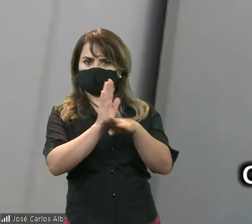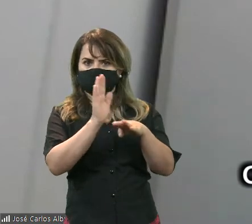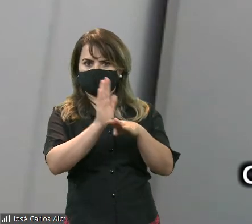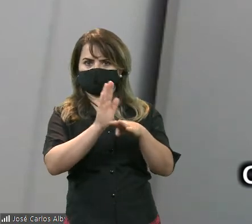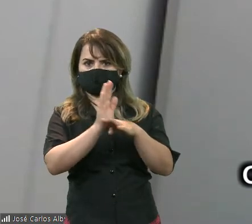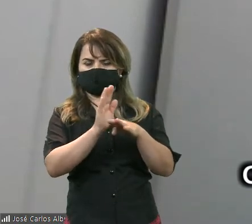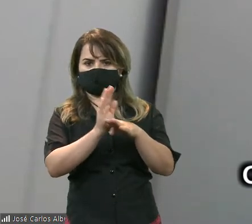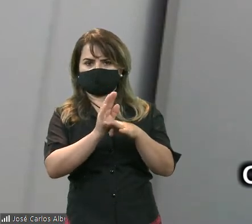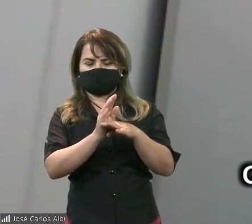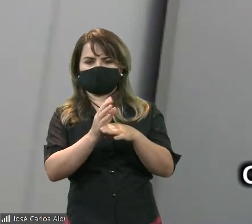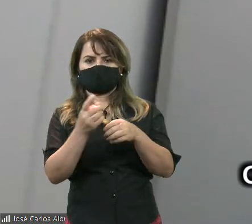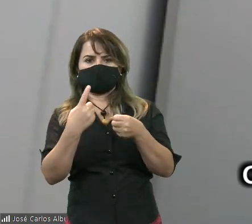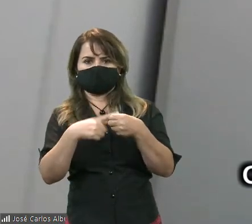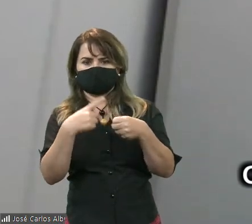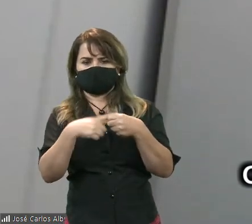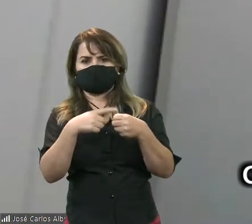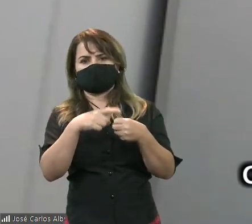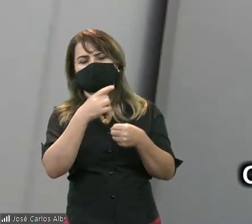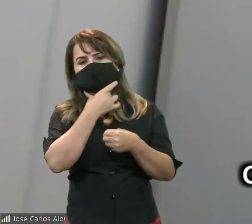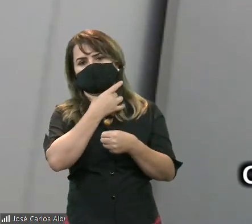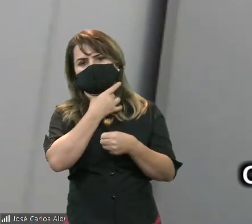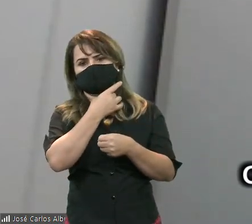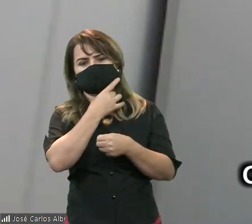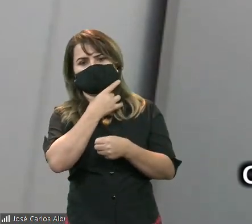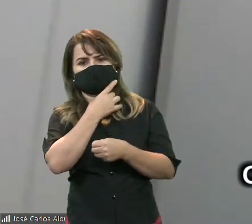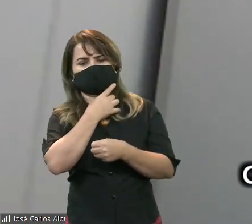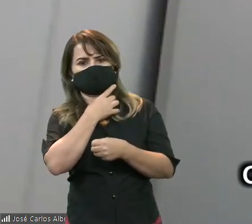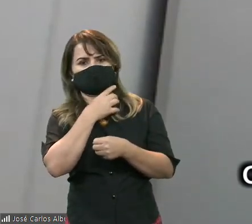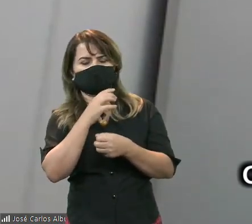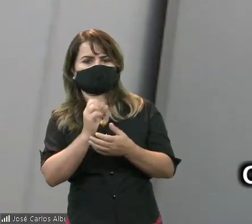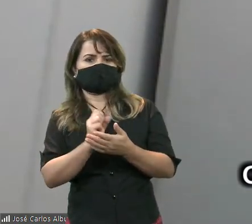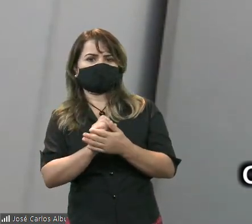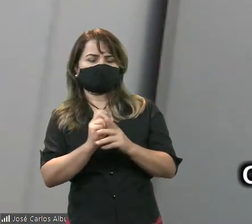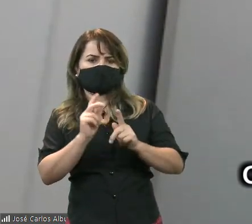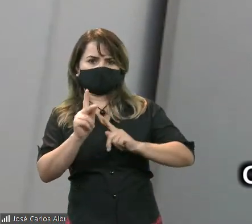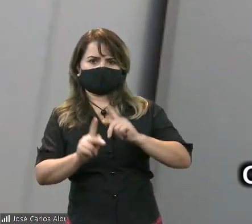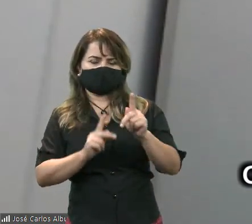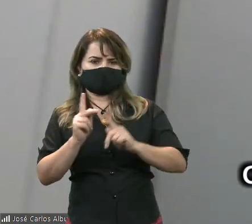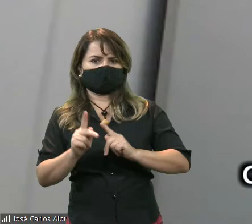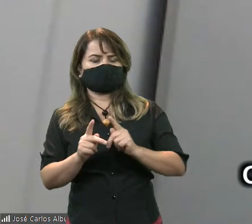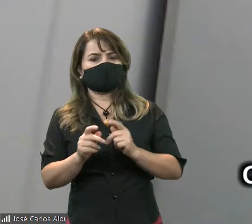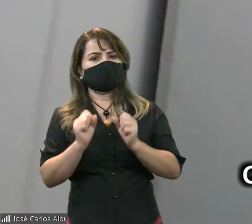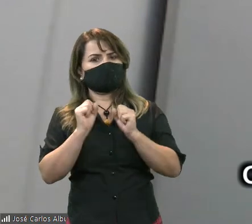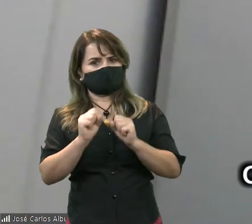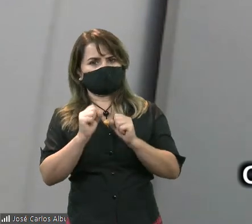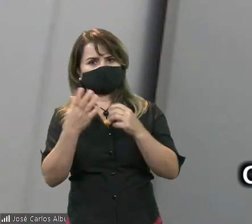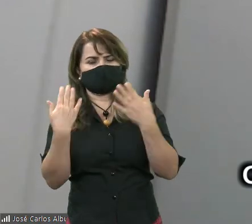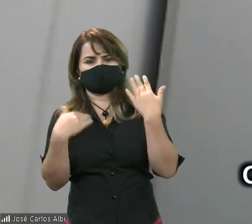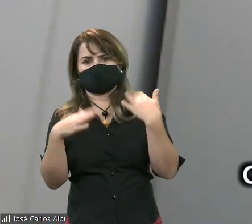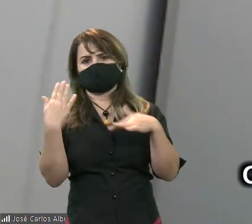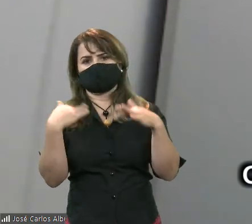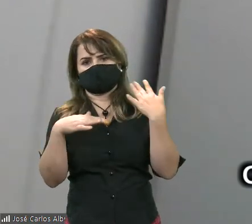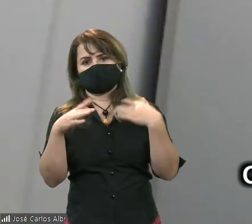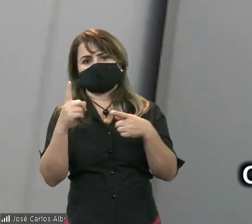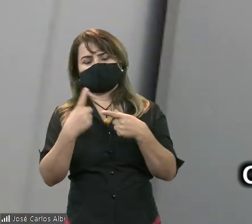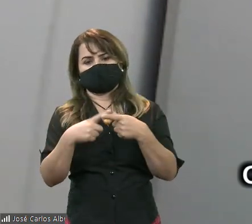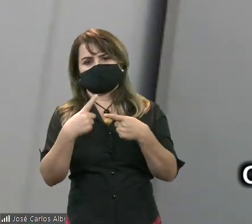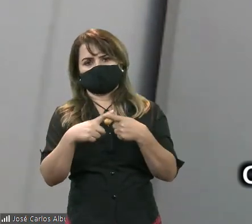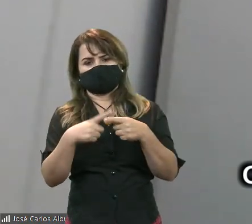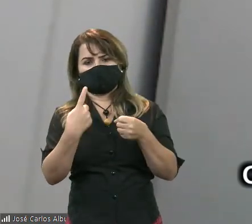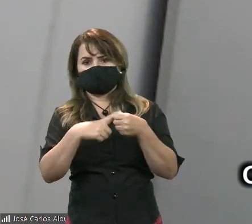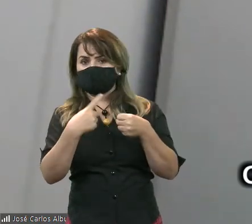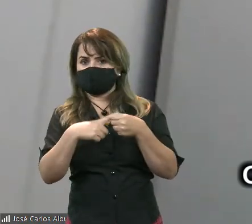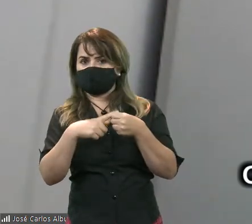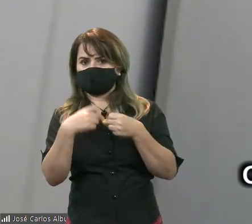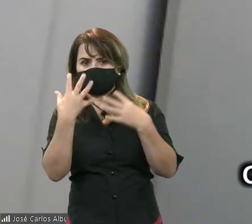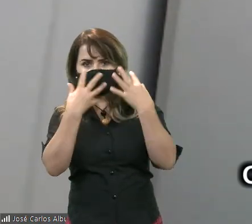para o deslocamento, para o transporte aí, e até mesmo para o lazer. Nossa cidade vai ficar aí em várias